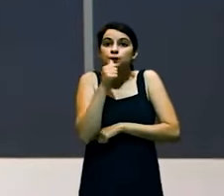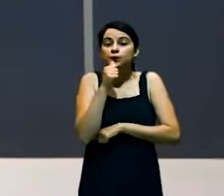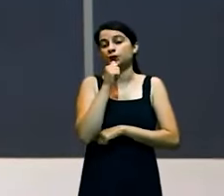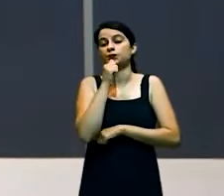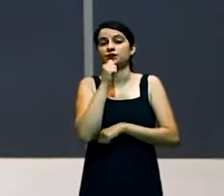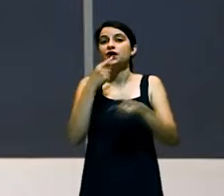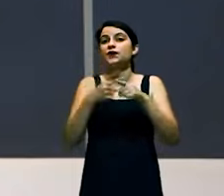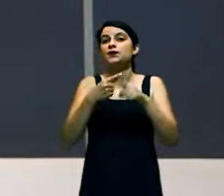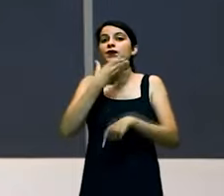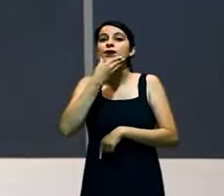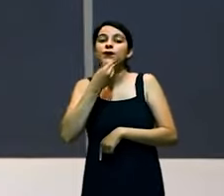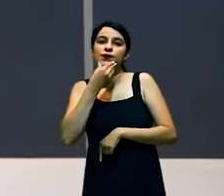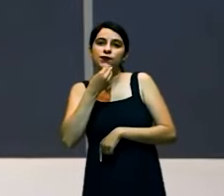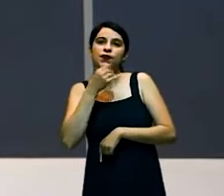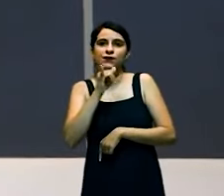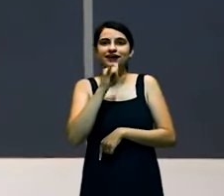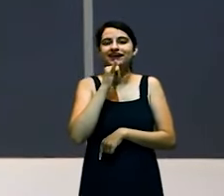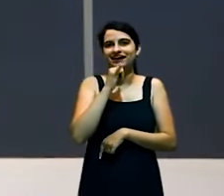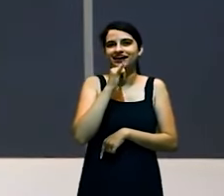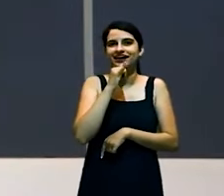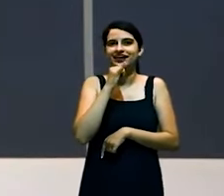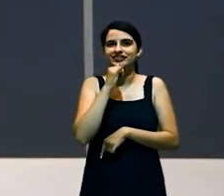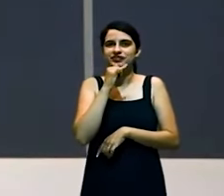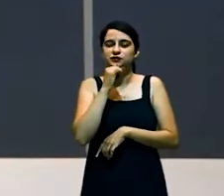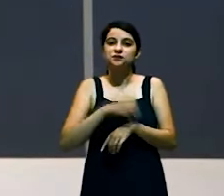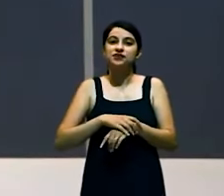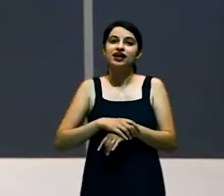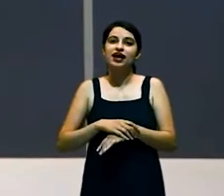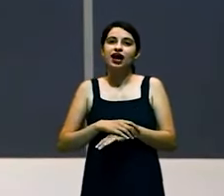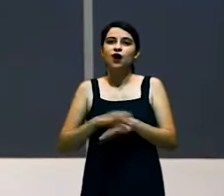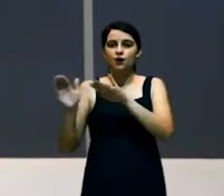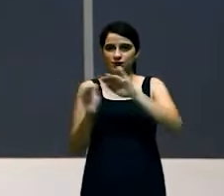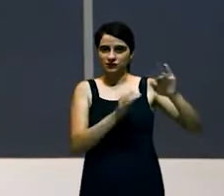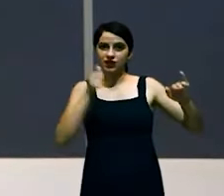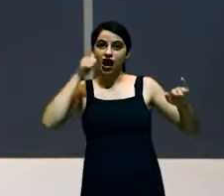porque o homem, a mulher não passa dos 70 quilos no máximo.